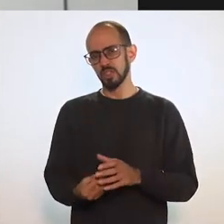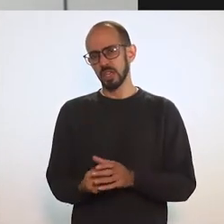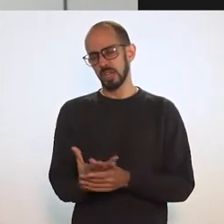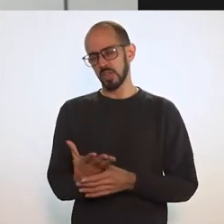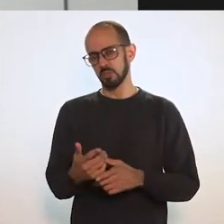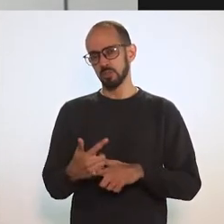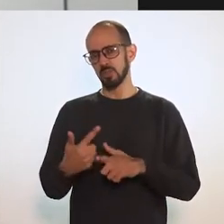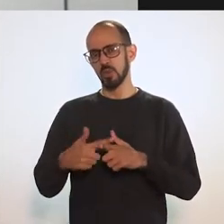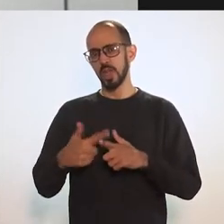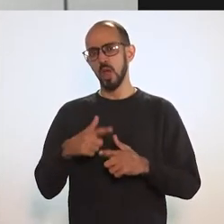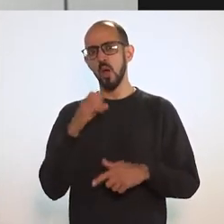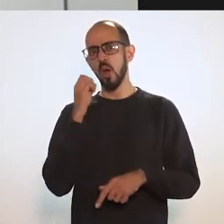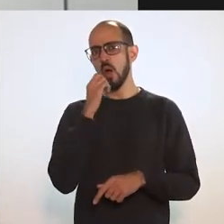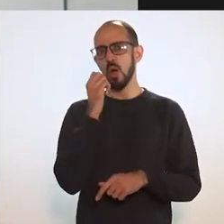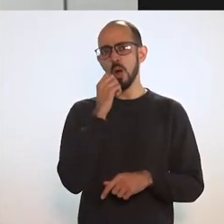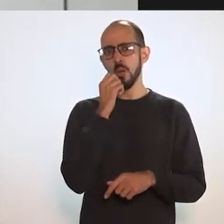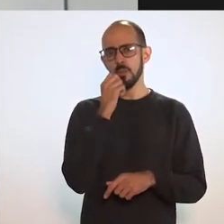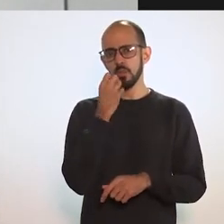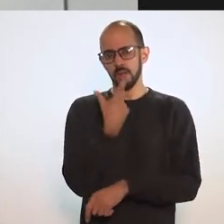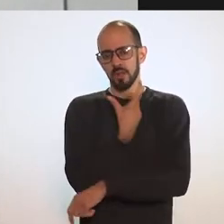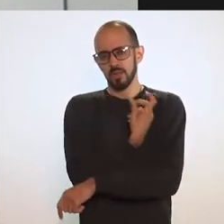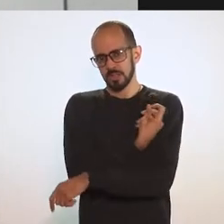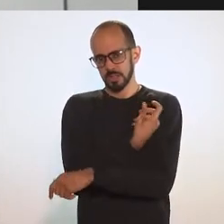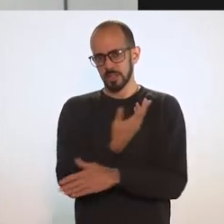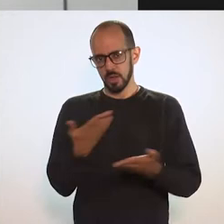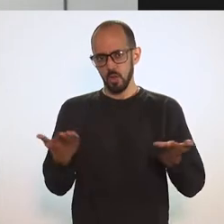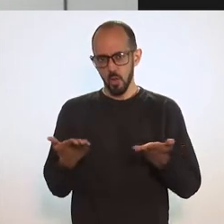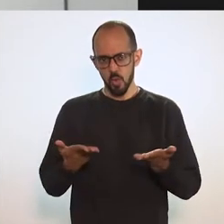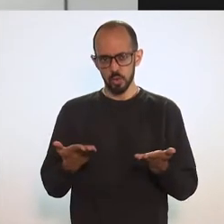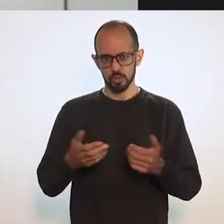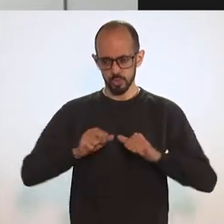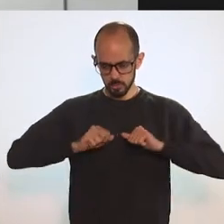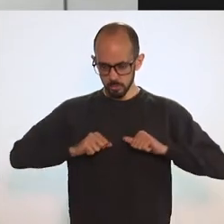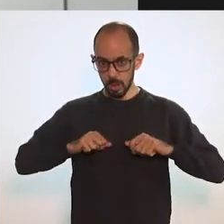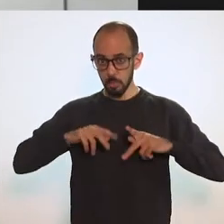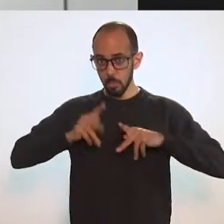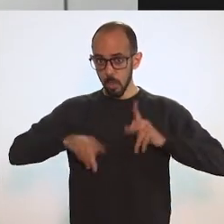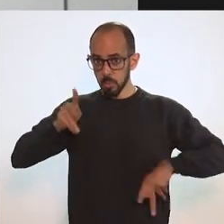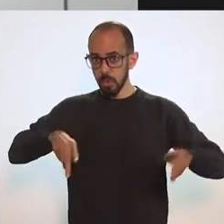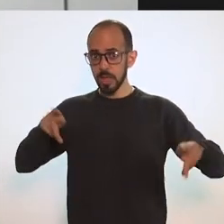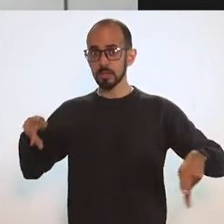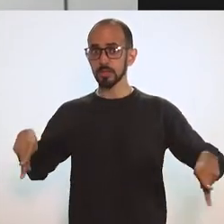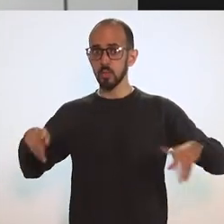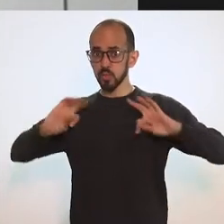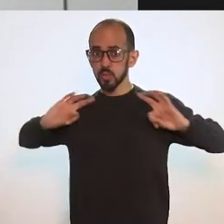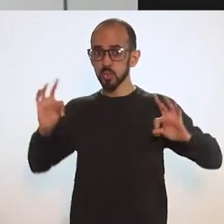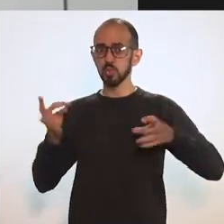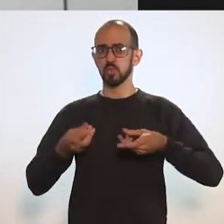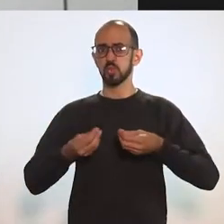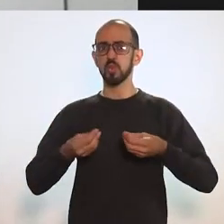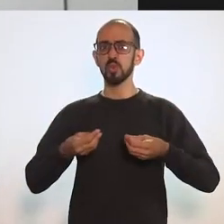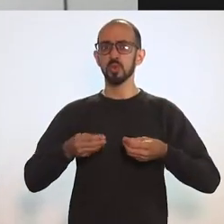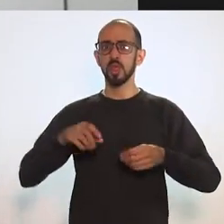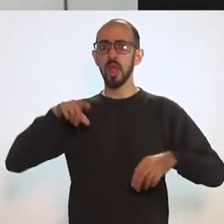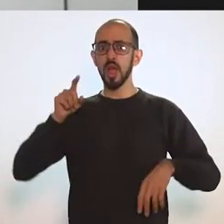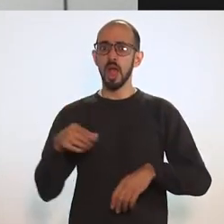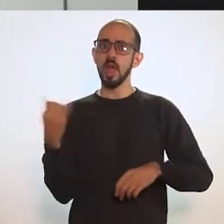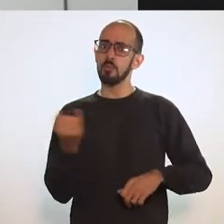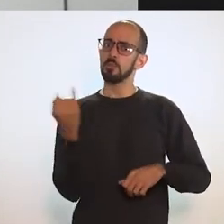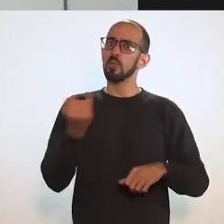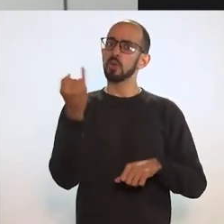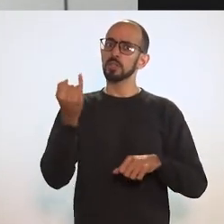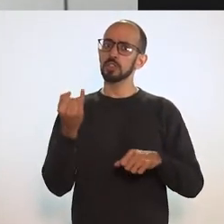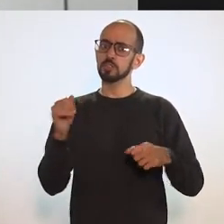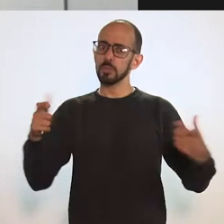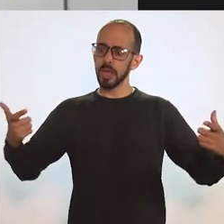Porque, evidentemente, a vacinação hoje, em larga escala, ela é um pressuposto para